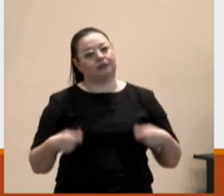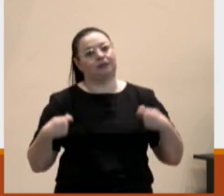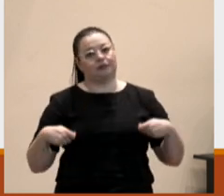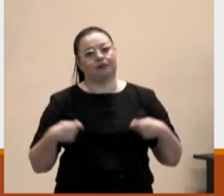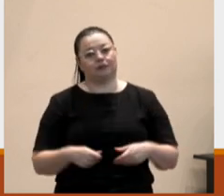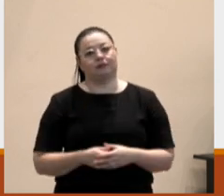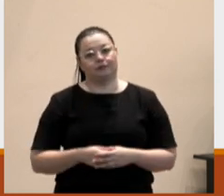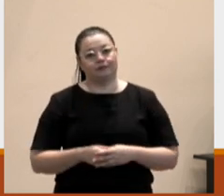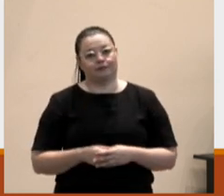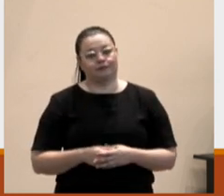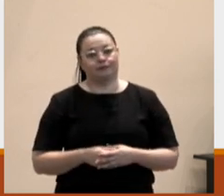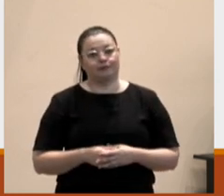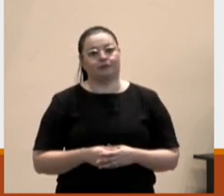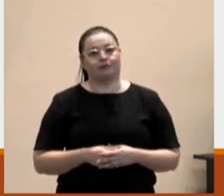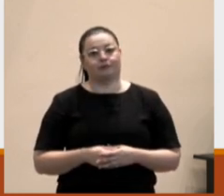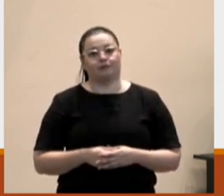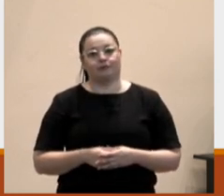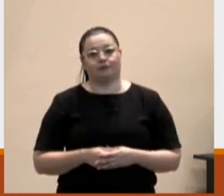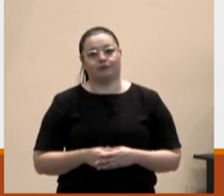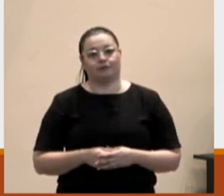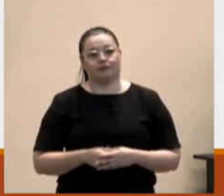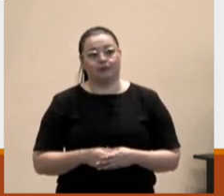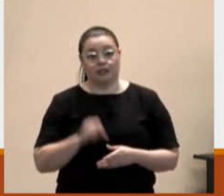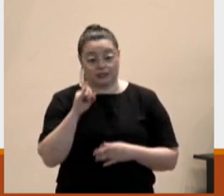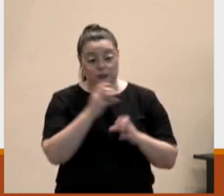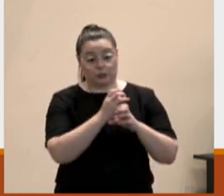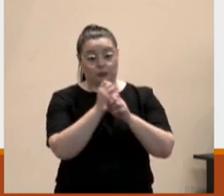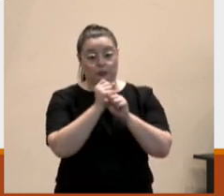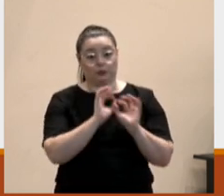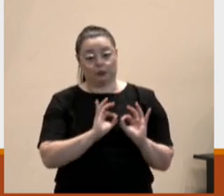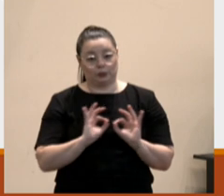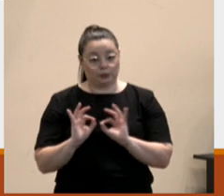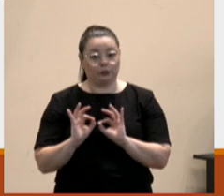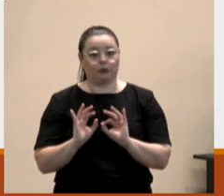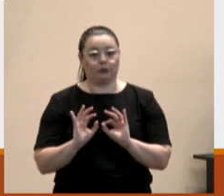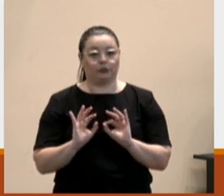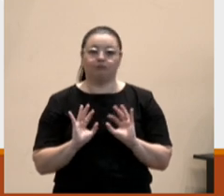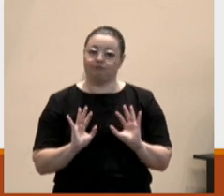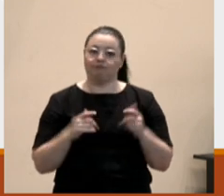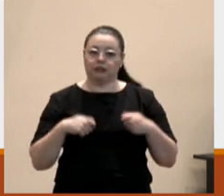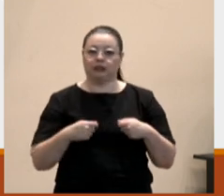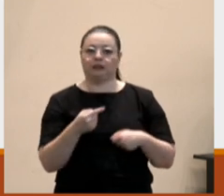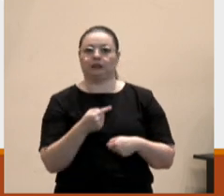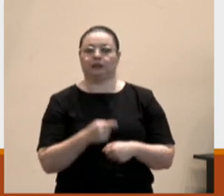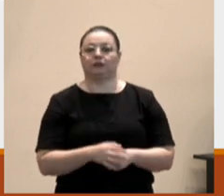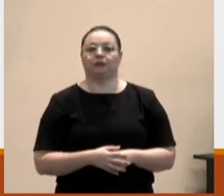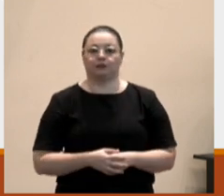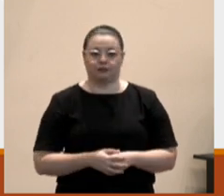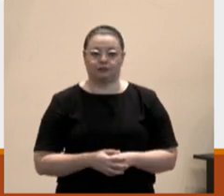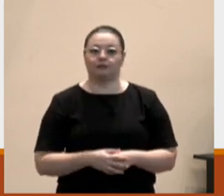Né? Se a conta foi feita adequadamente e está tudo ok, tem que ajudar os mais pobres.